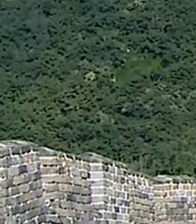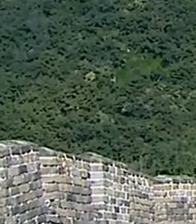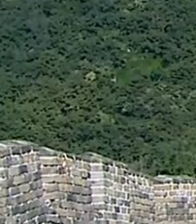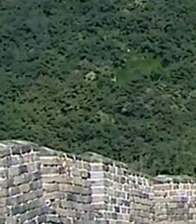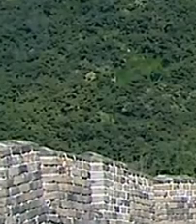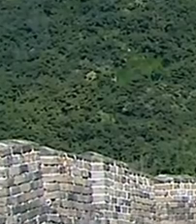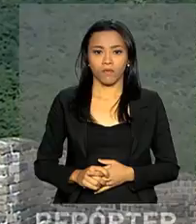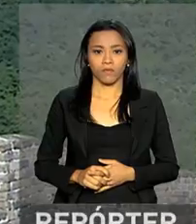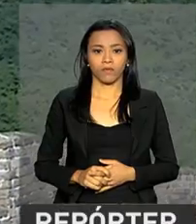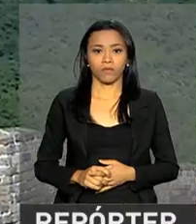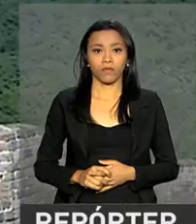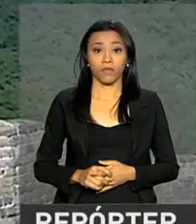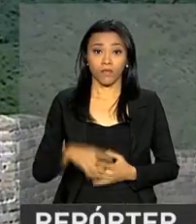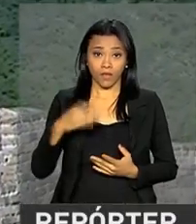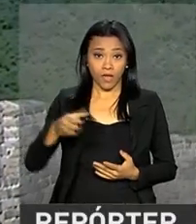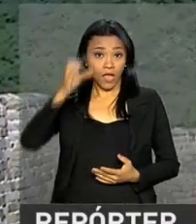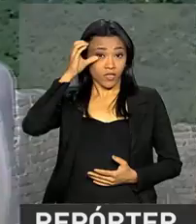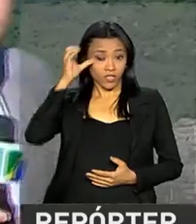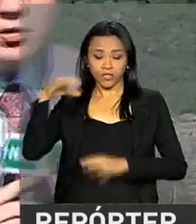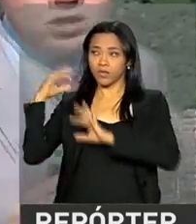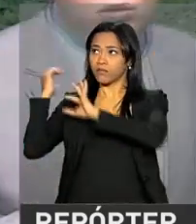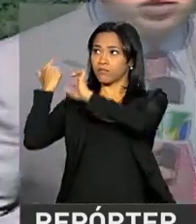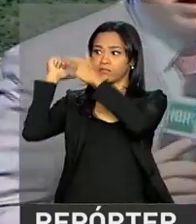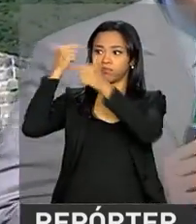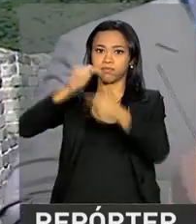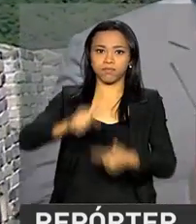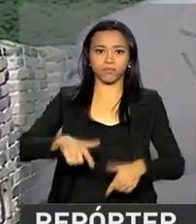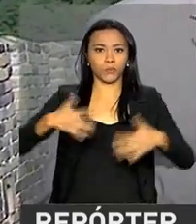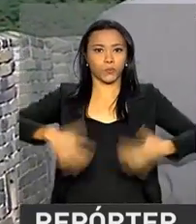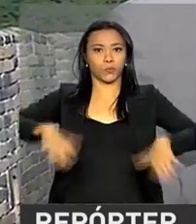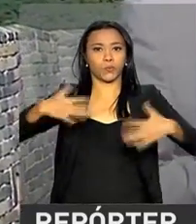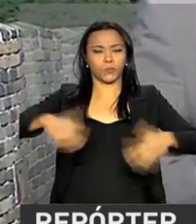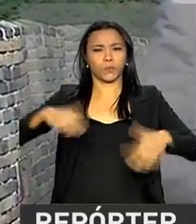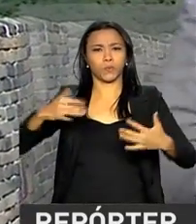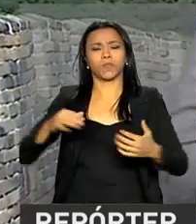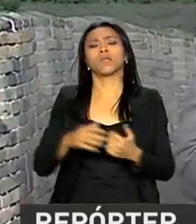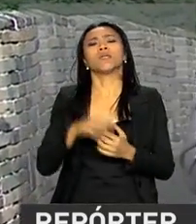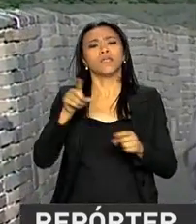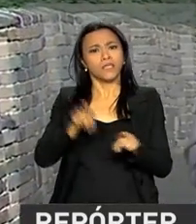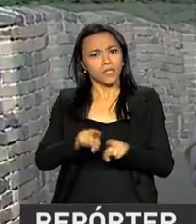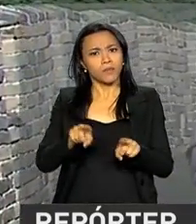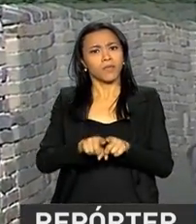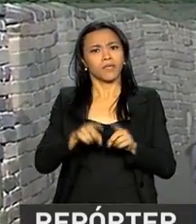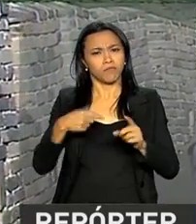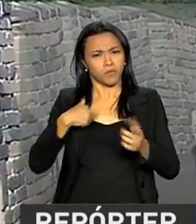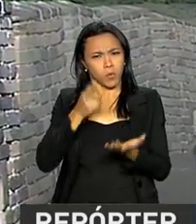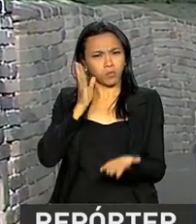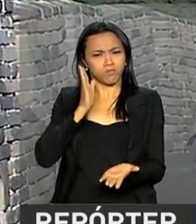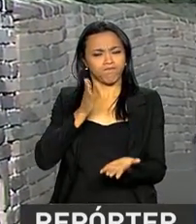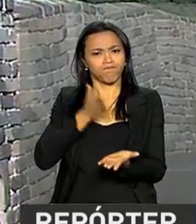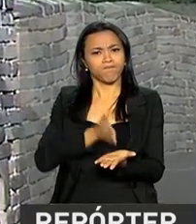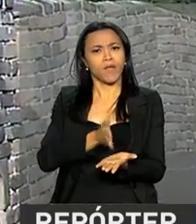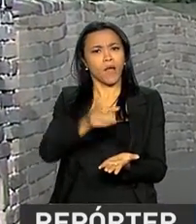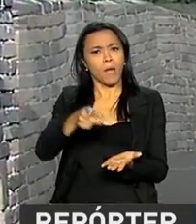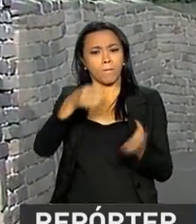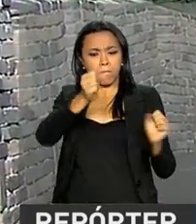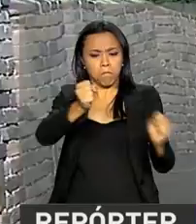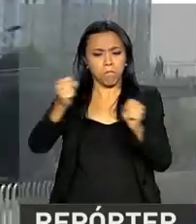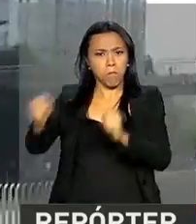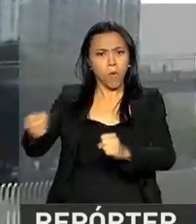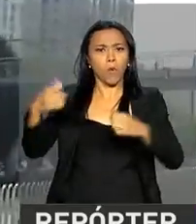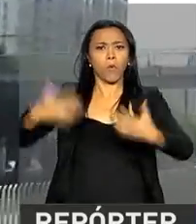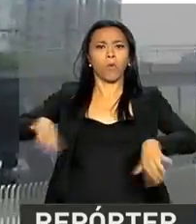a china de tradições milenares de uma cultura única se consolidou nas últimas décadas como uma potência